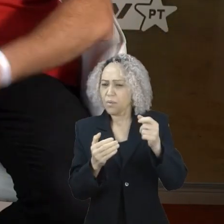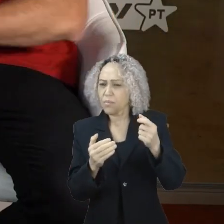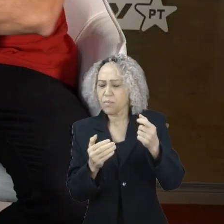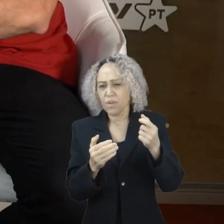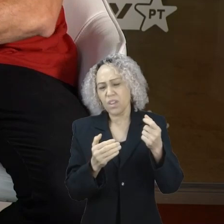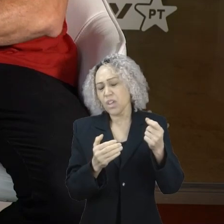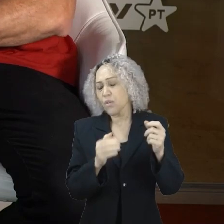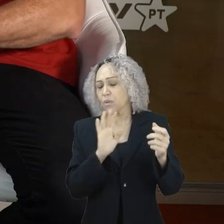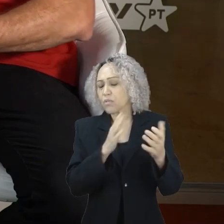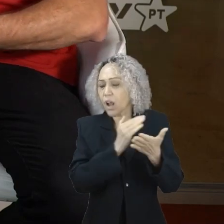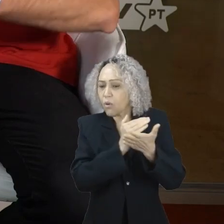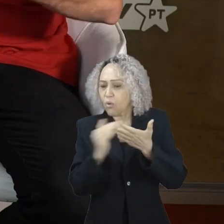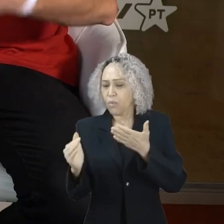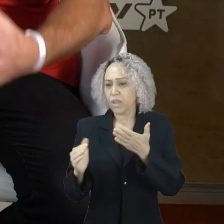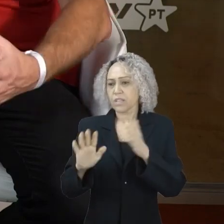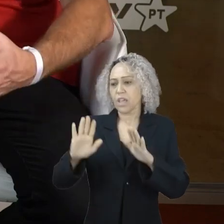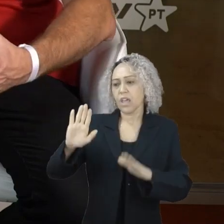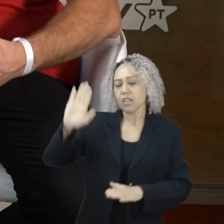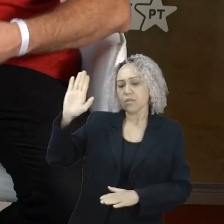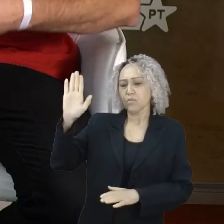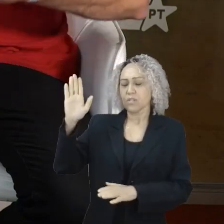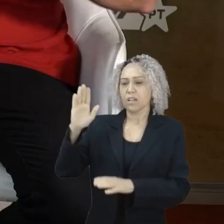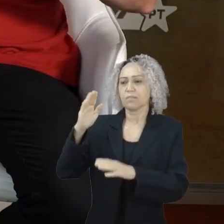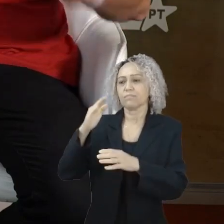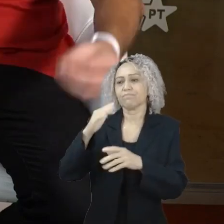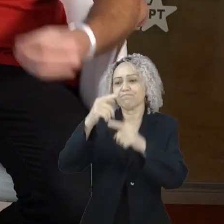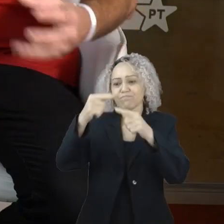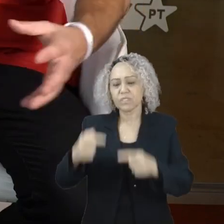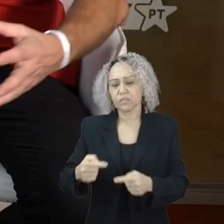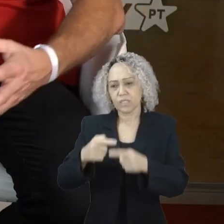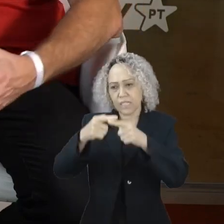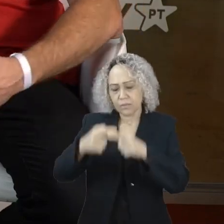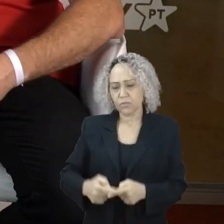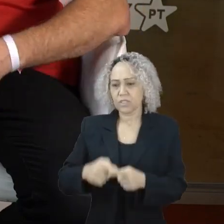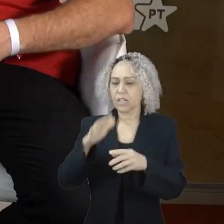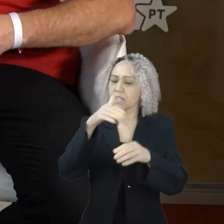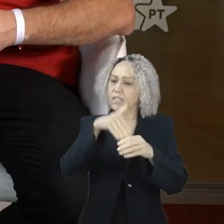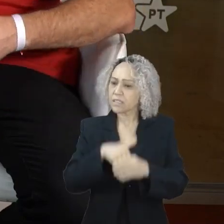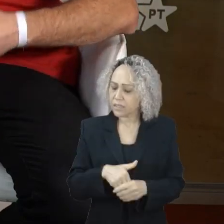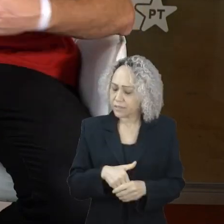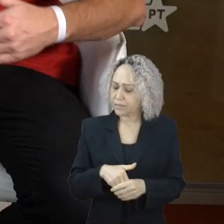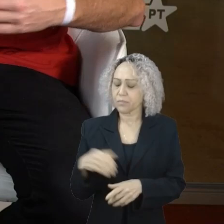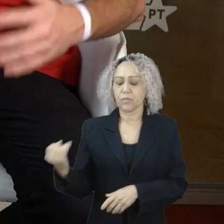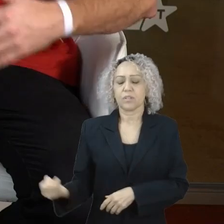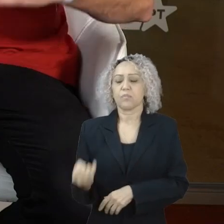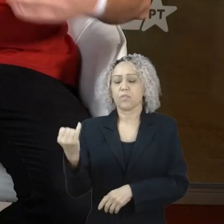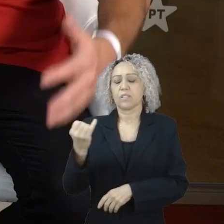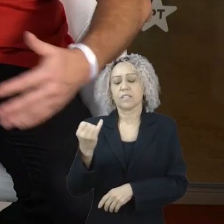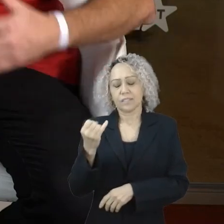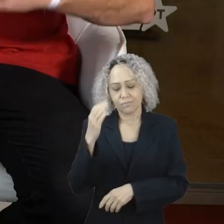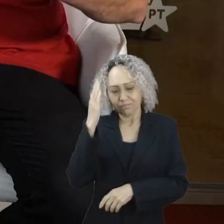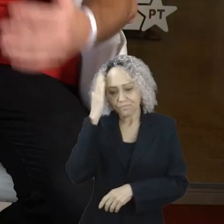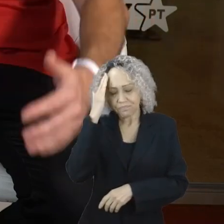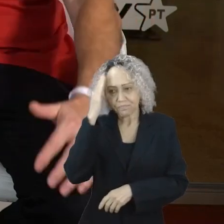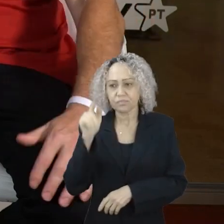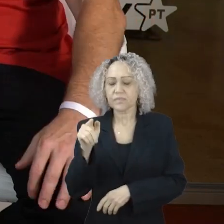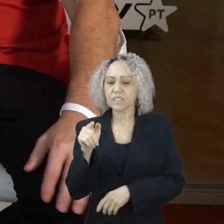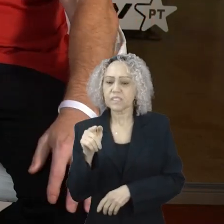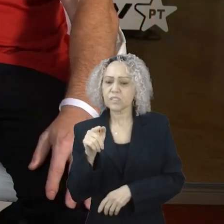É importante para o candidato ter esse respaldo, buscar e ter informações, conseguir montar uma